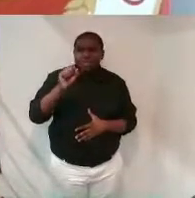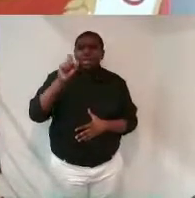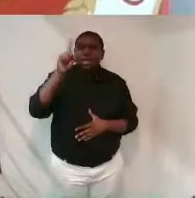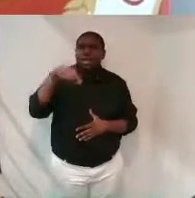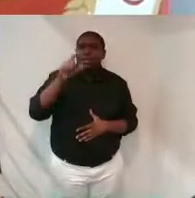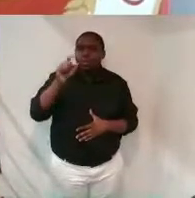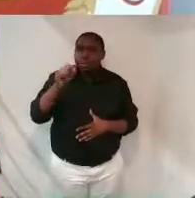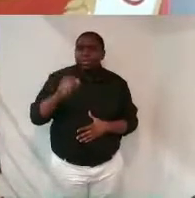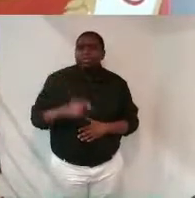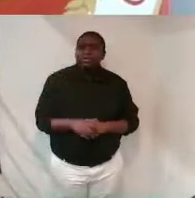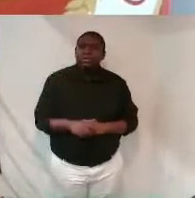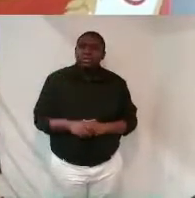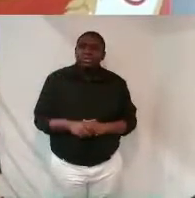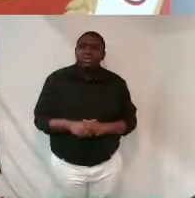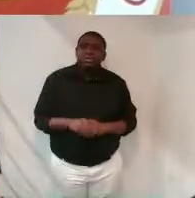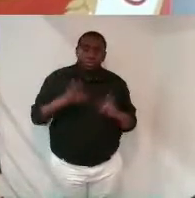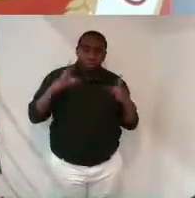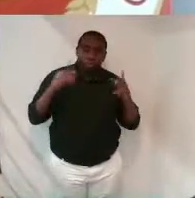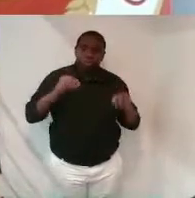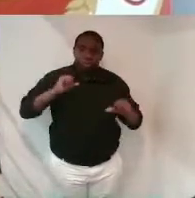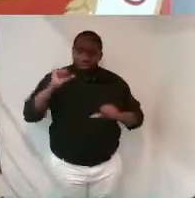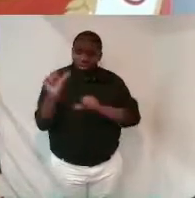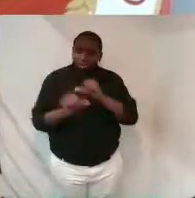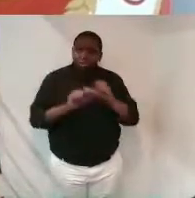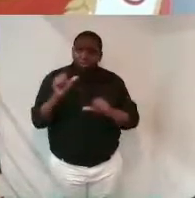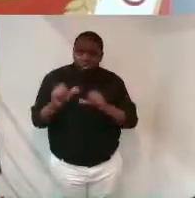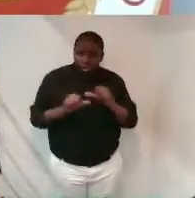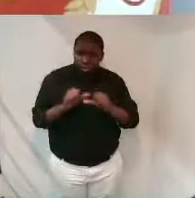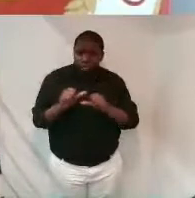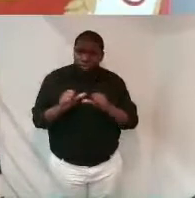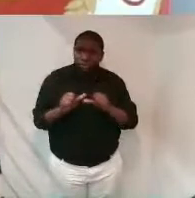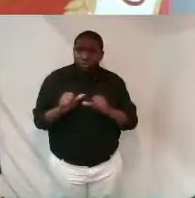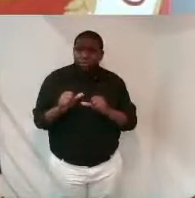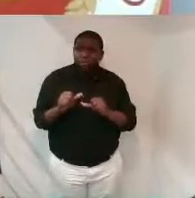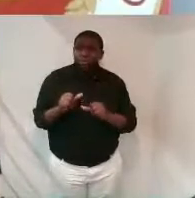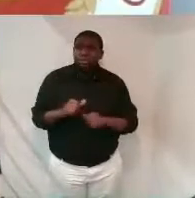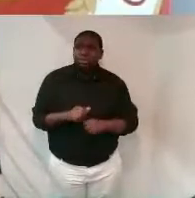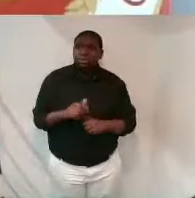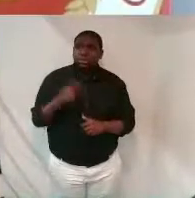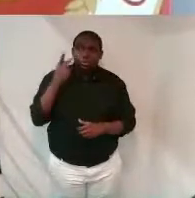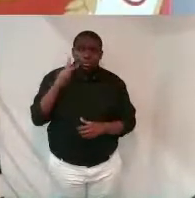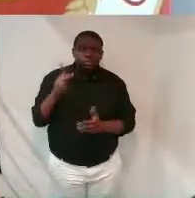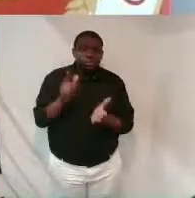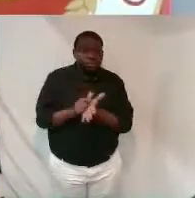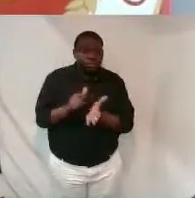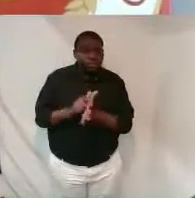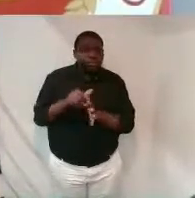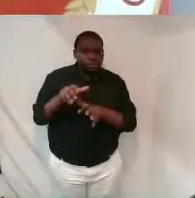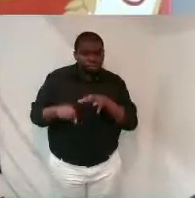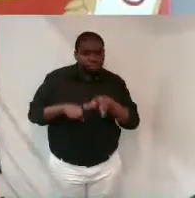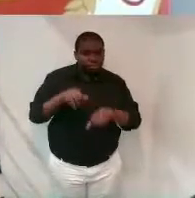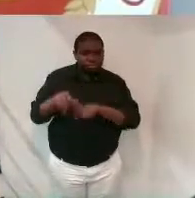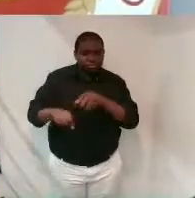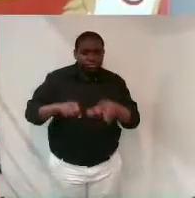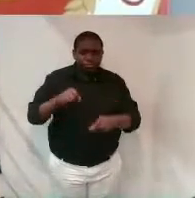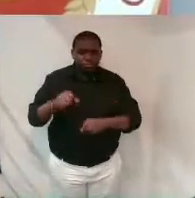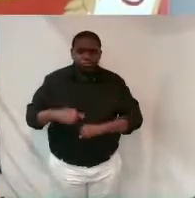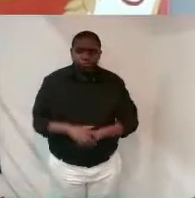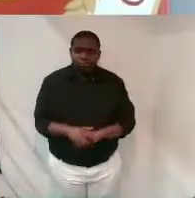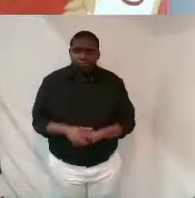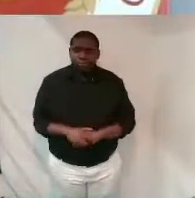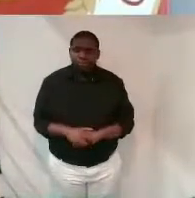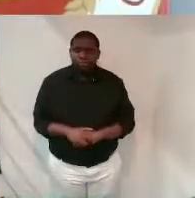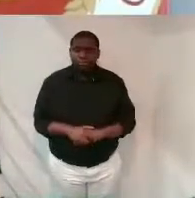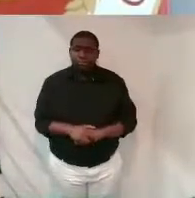são trapeiros. Tudo era transformado em uma pasta para vender o papel, para verter-se em papel. E